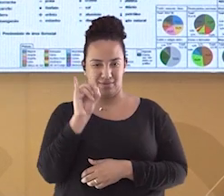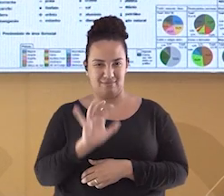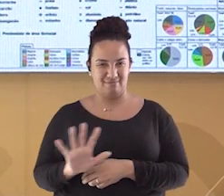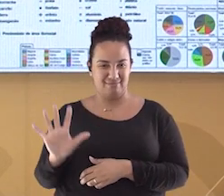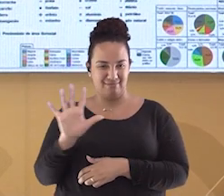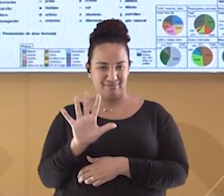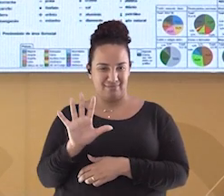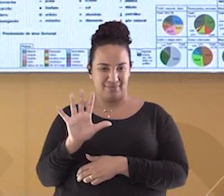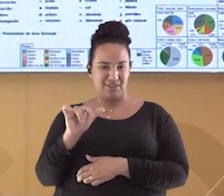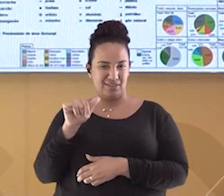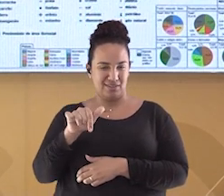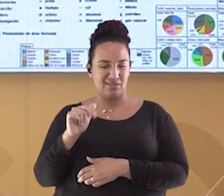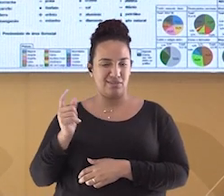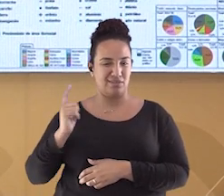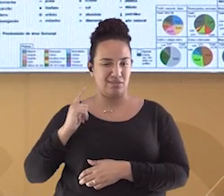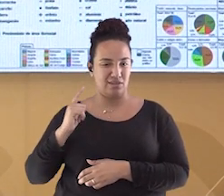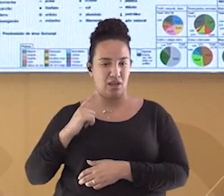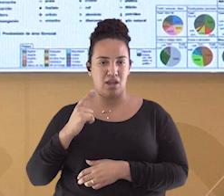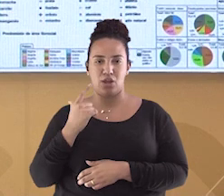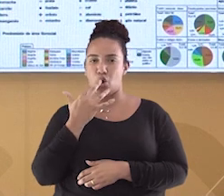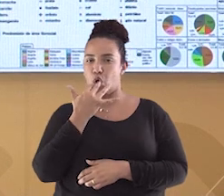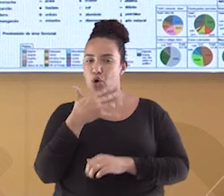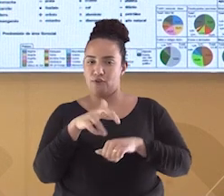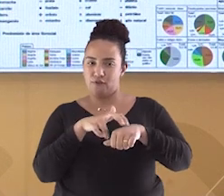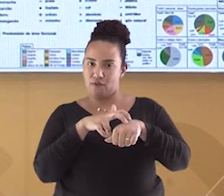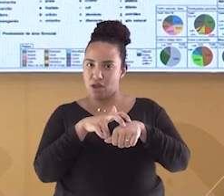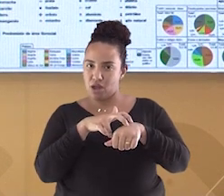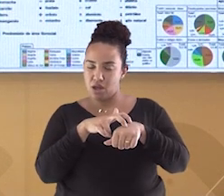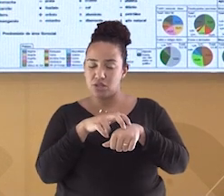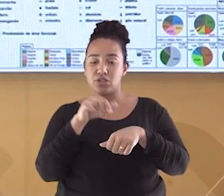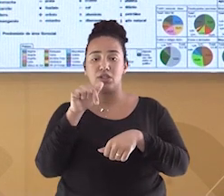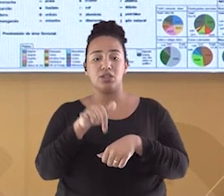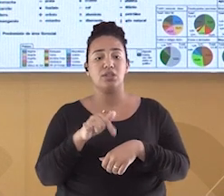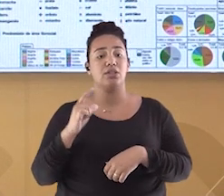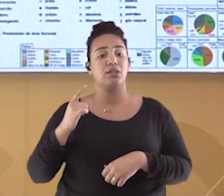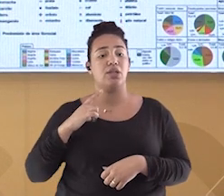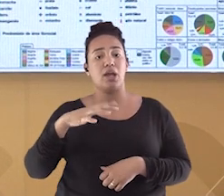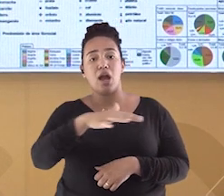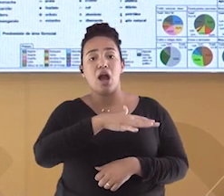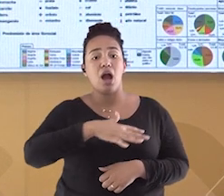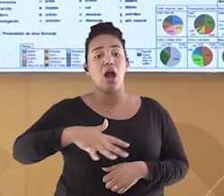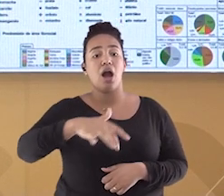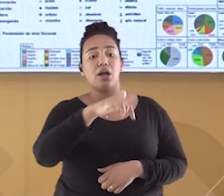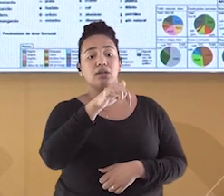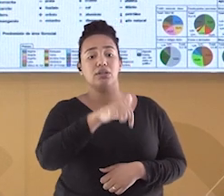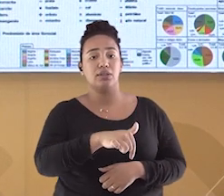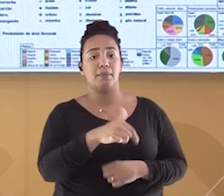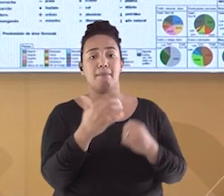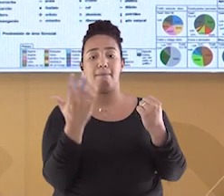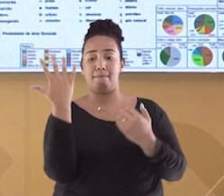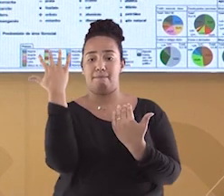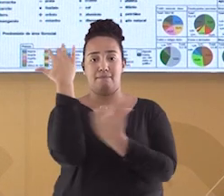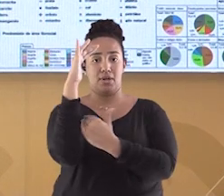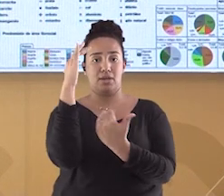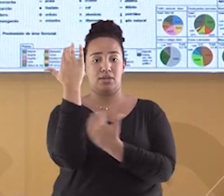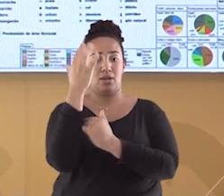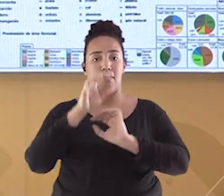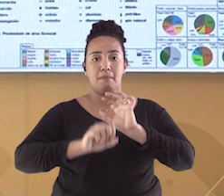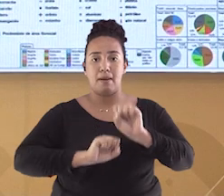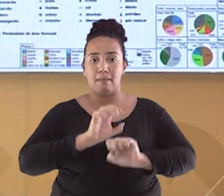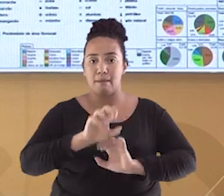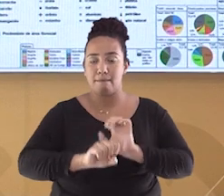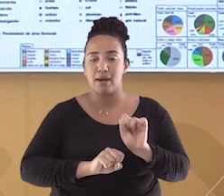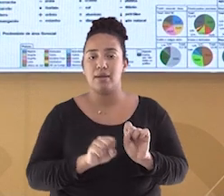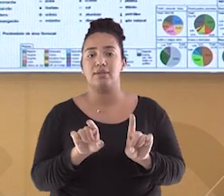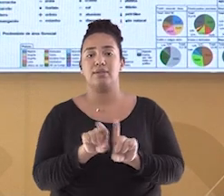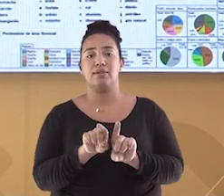do continente, onde tem essa parte verde, existe uma grande área de exploração de madeira e produtos